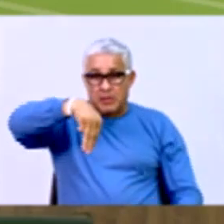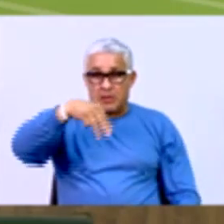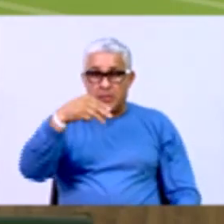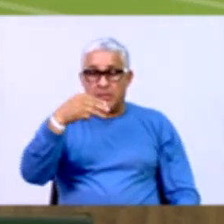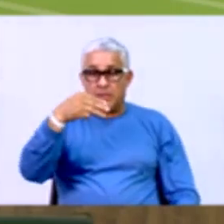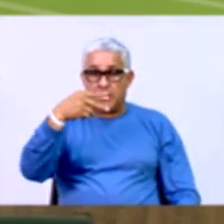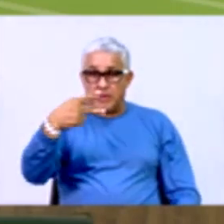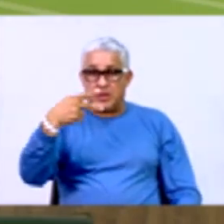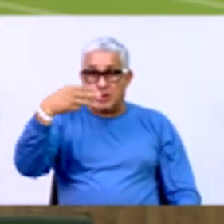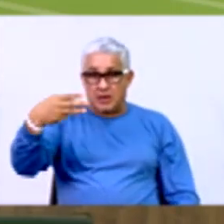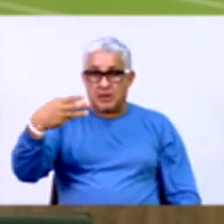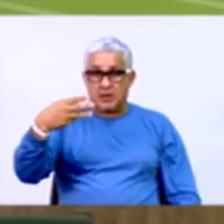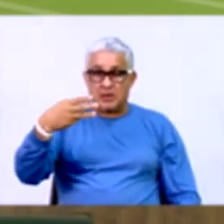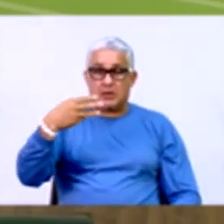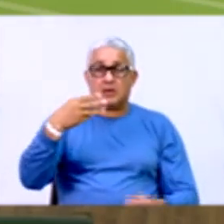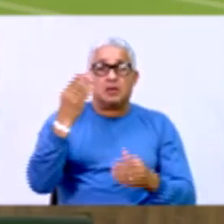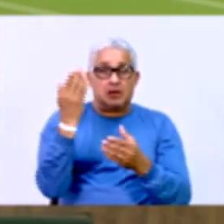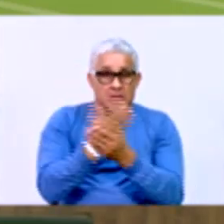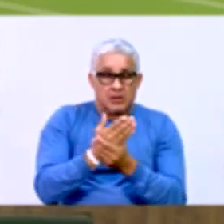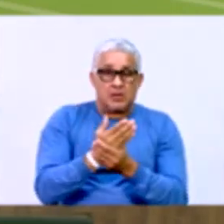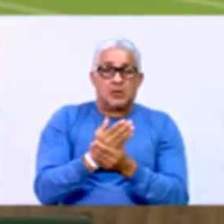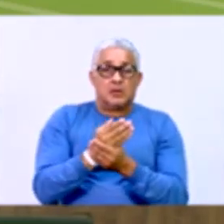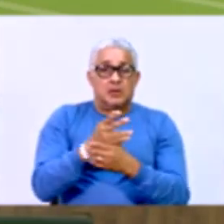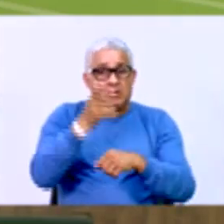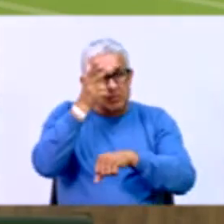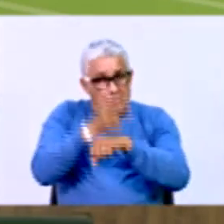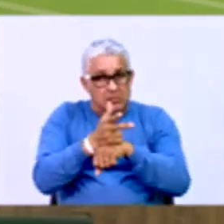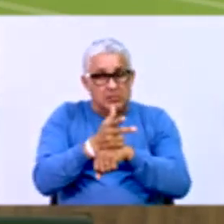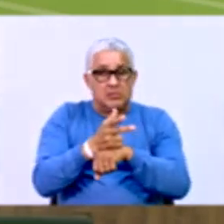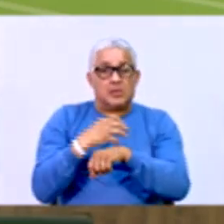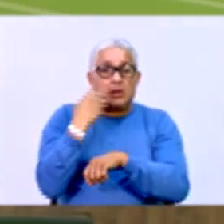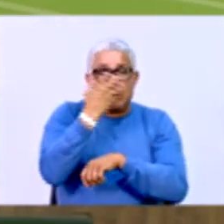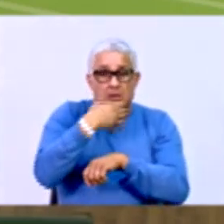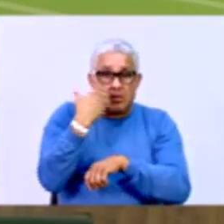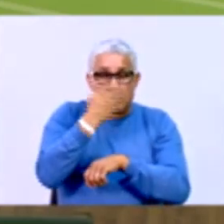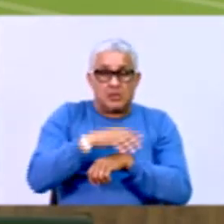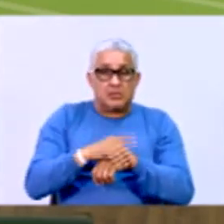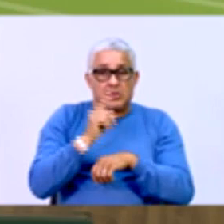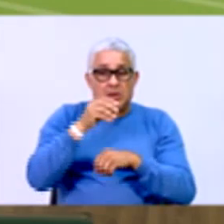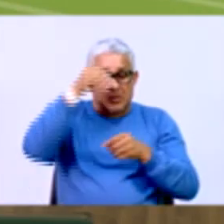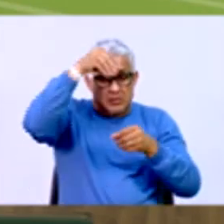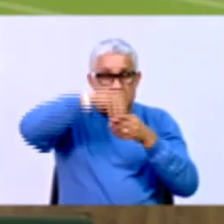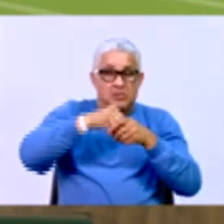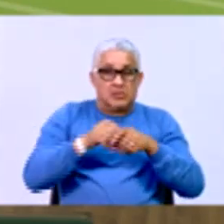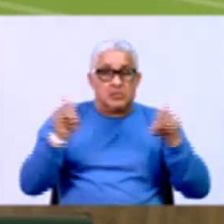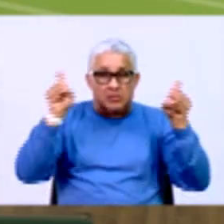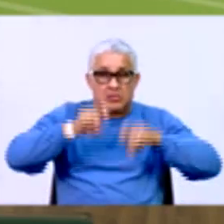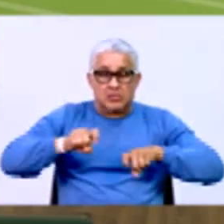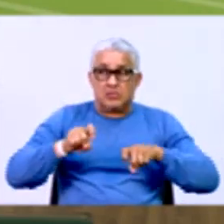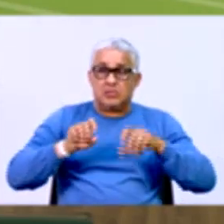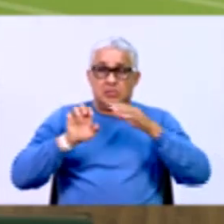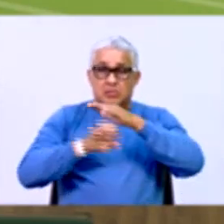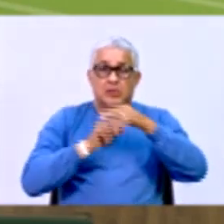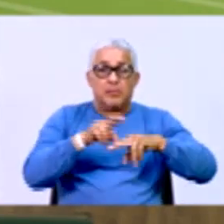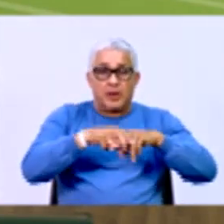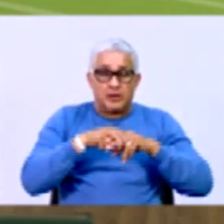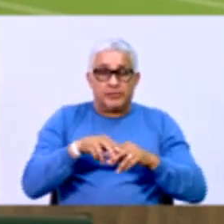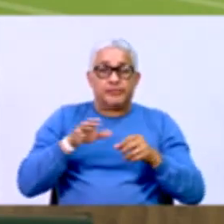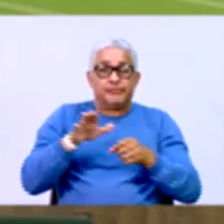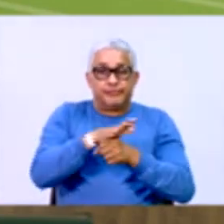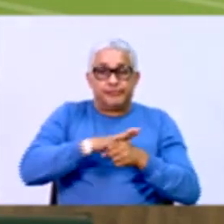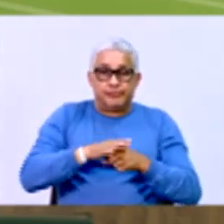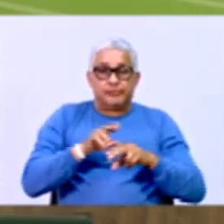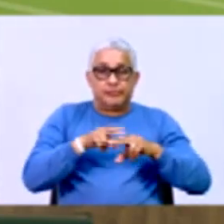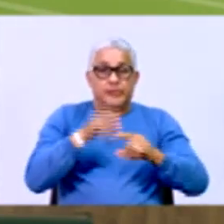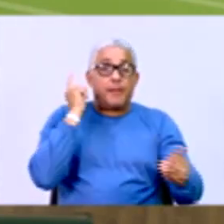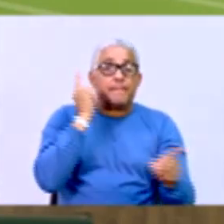Os arquivos de vídeo, arquivos de música, lá nos servidores da empresa. Por isso estava ocupando. Quem descobriu isso?